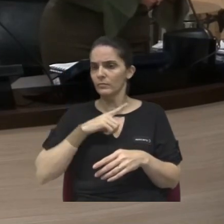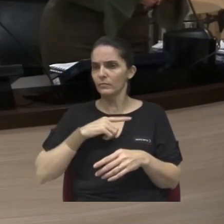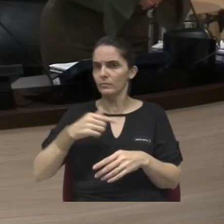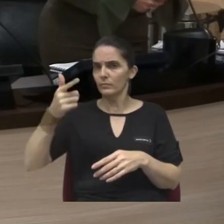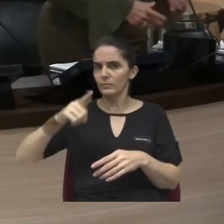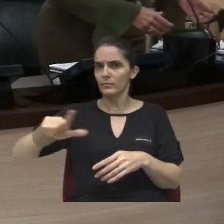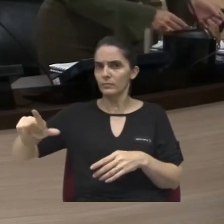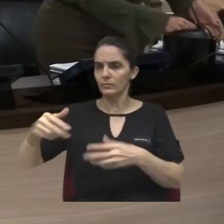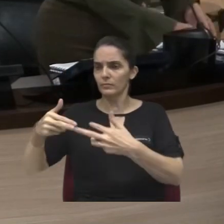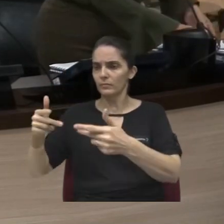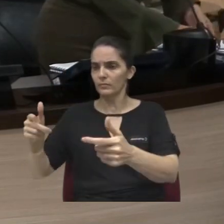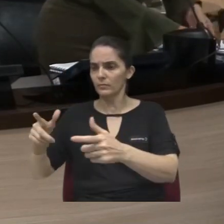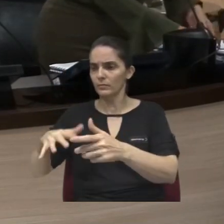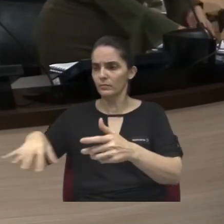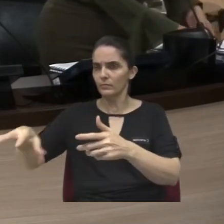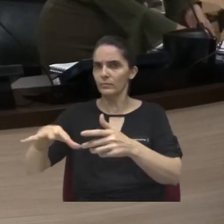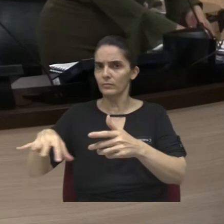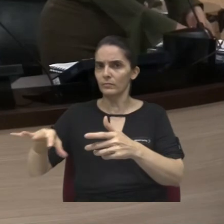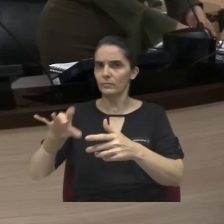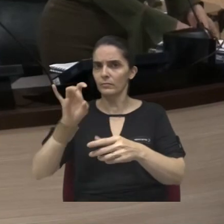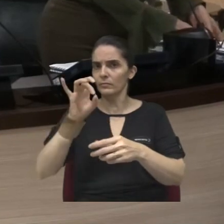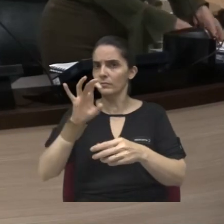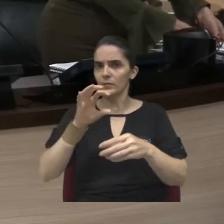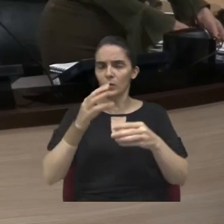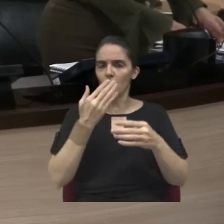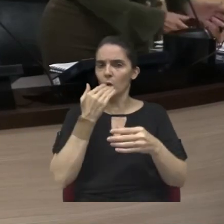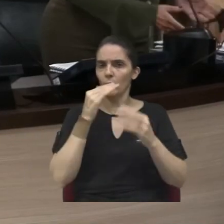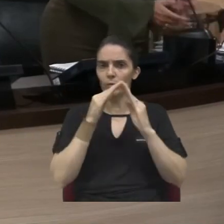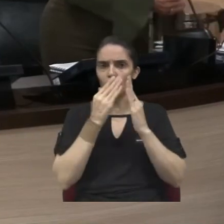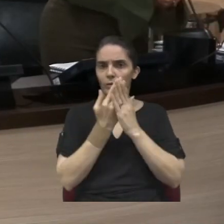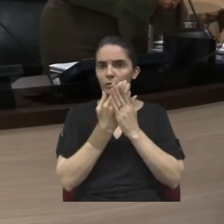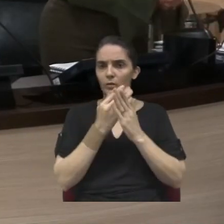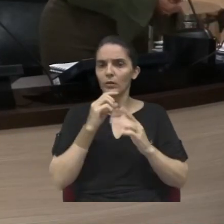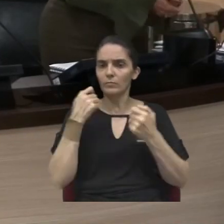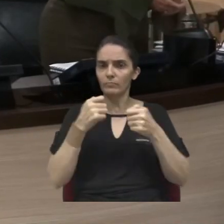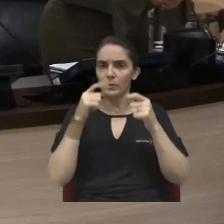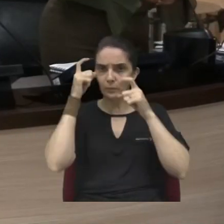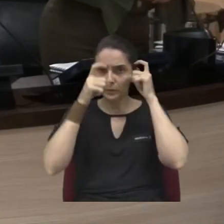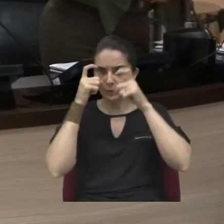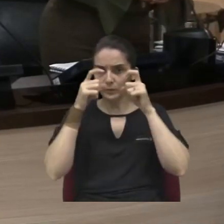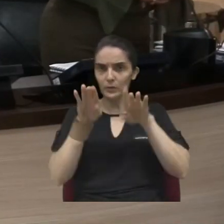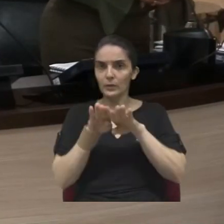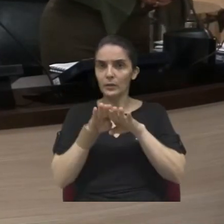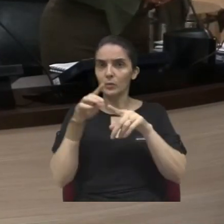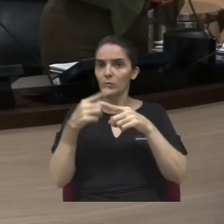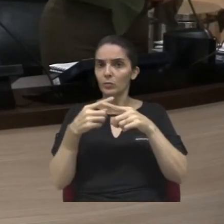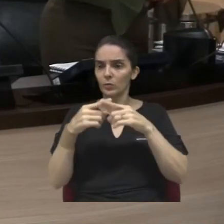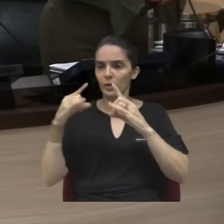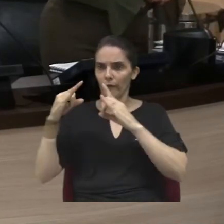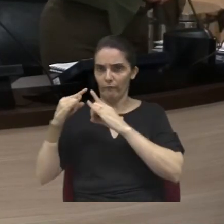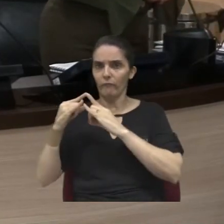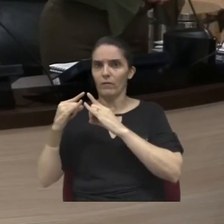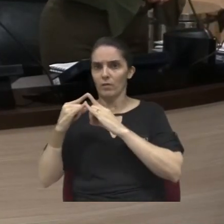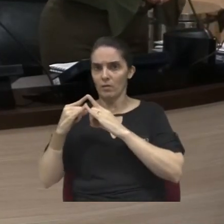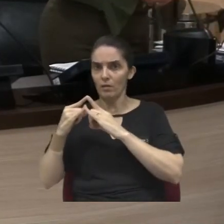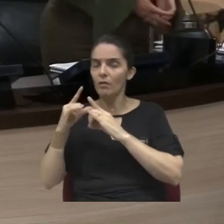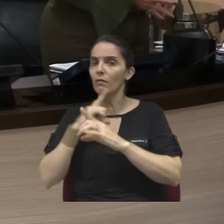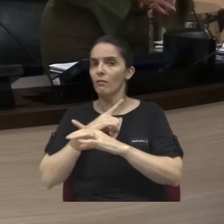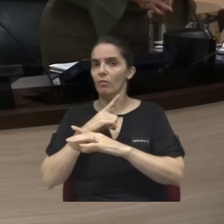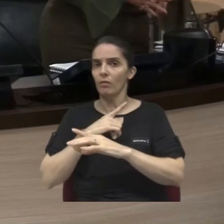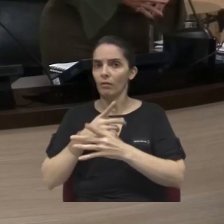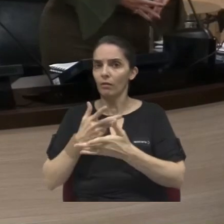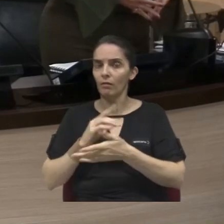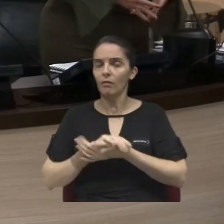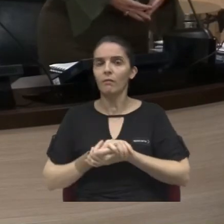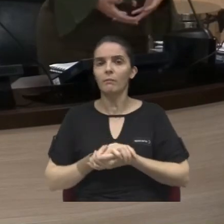deixou preocupada, não só quanto à merenda, mas nós temos a feira, nós temos... Eu acho